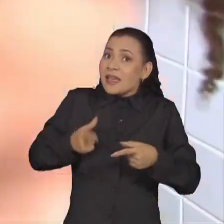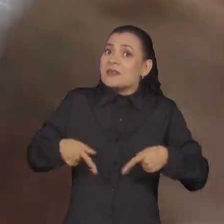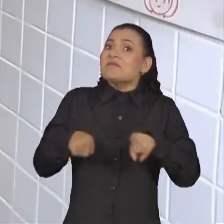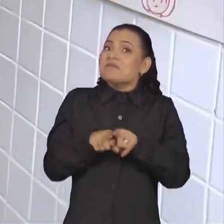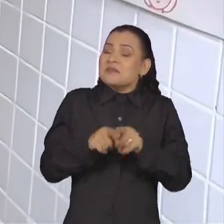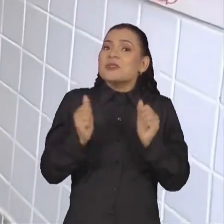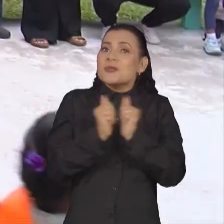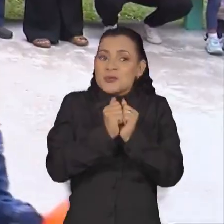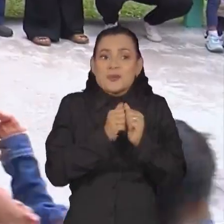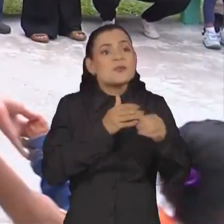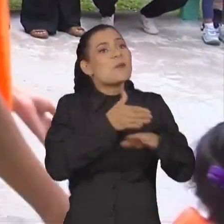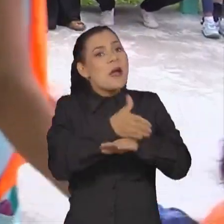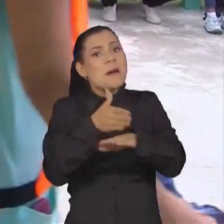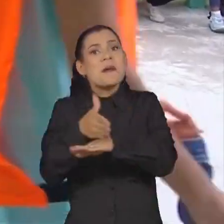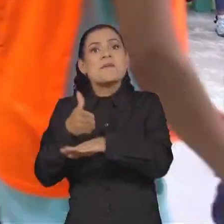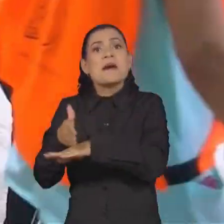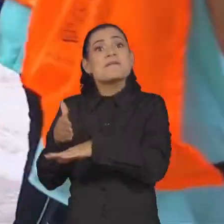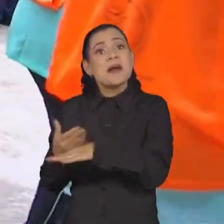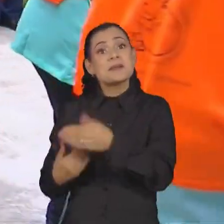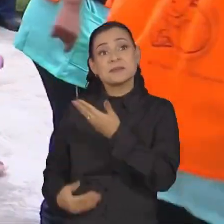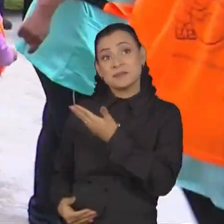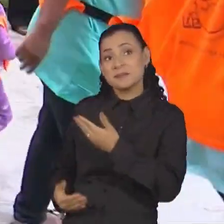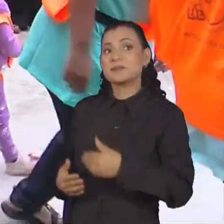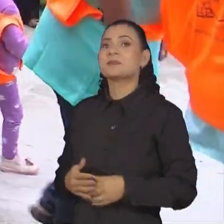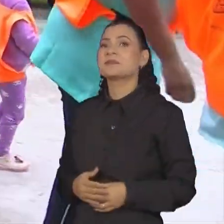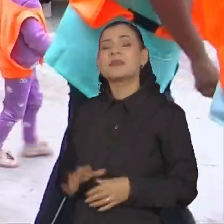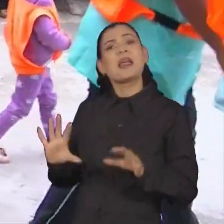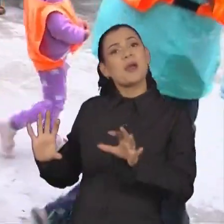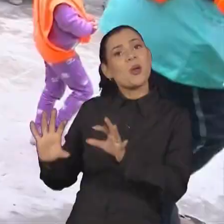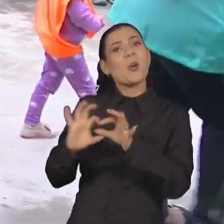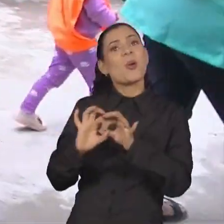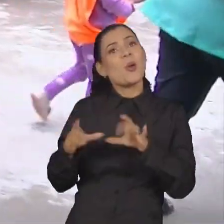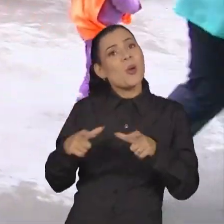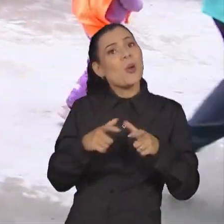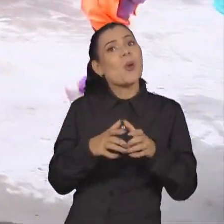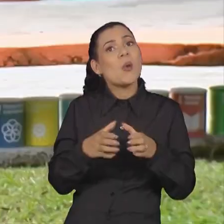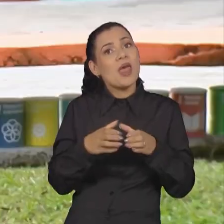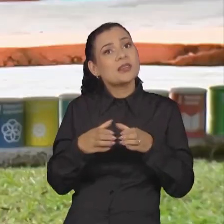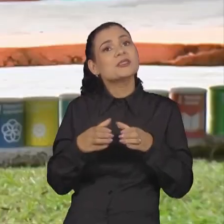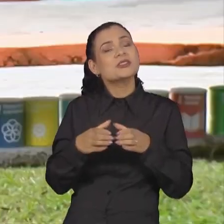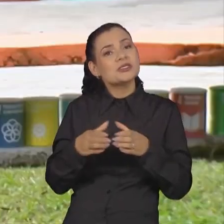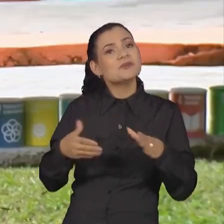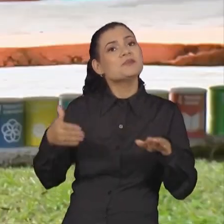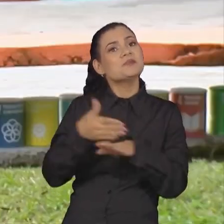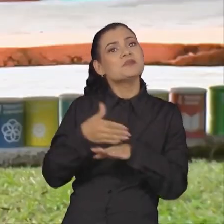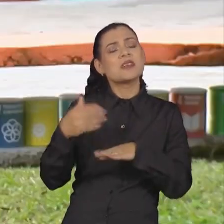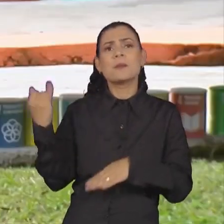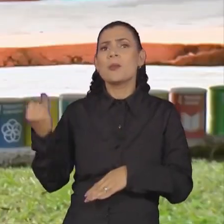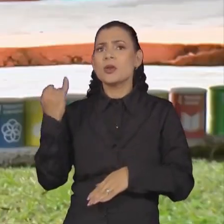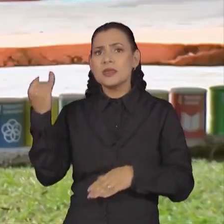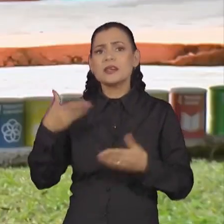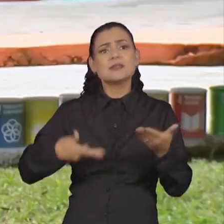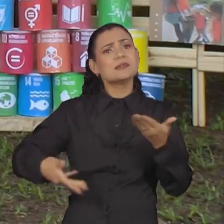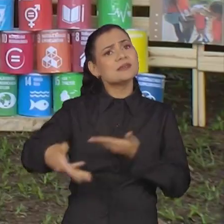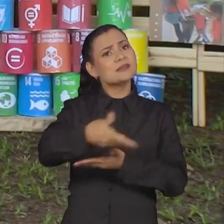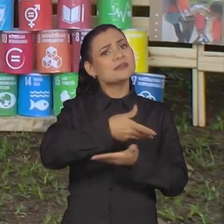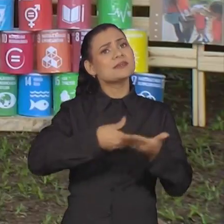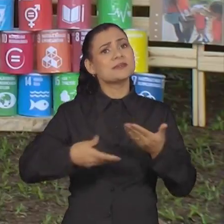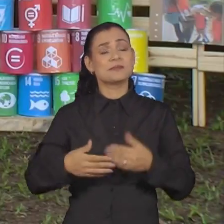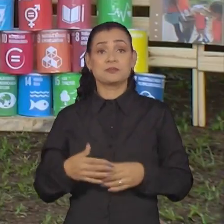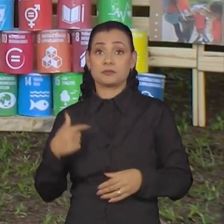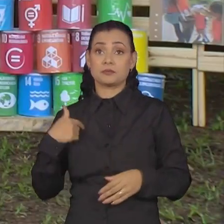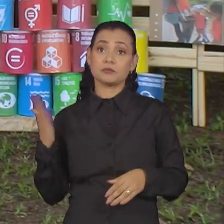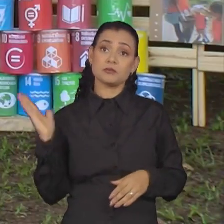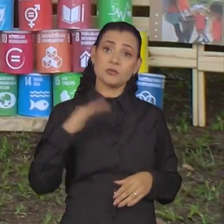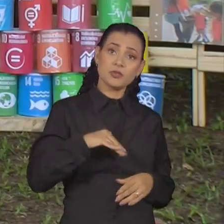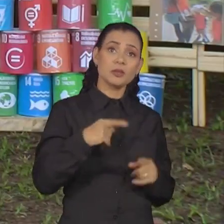dessa família, que ela faz parte de um coletivo engajado, que se importa também assim como ela. Eu vim por